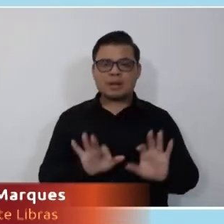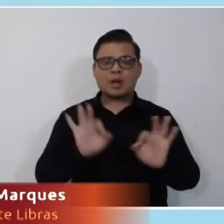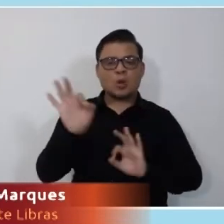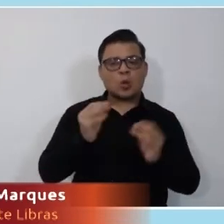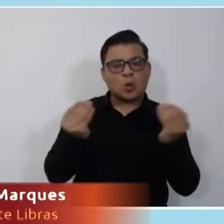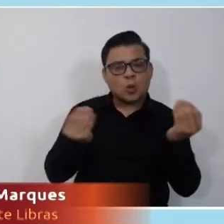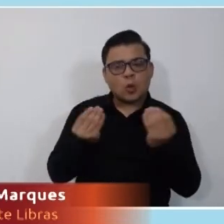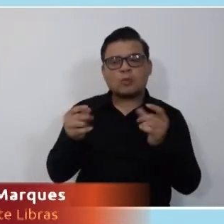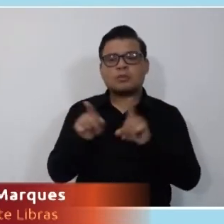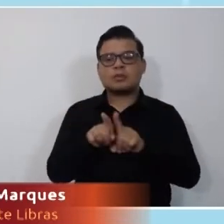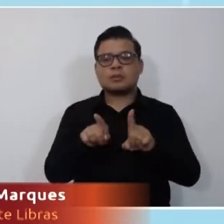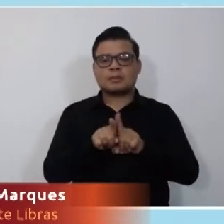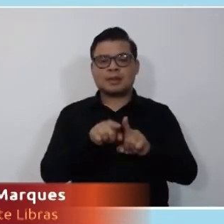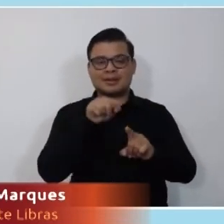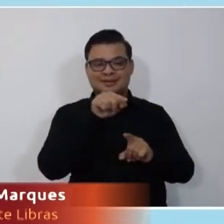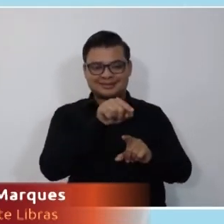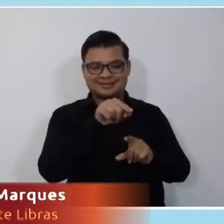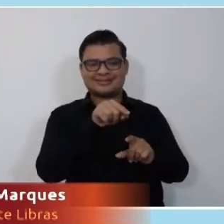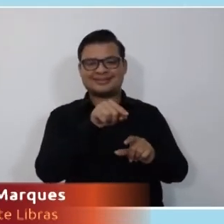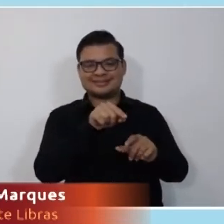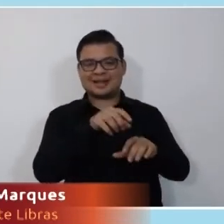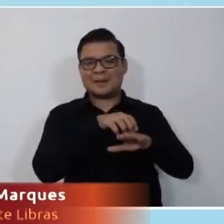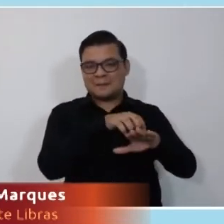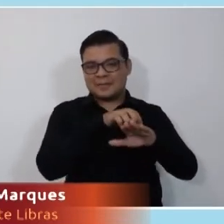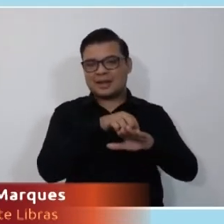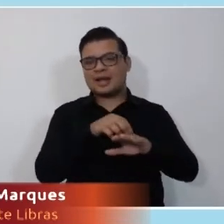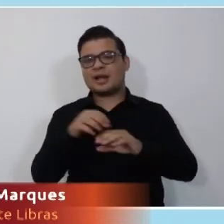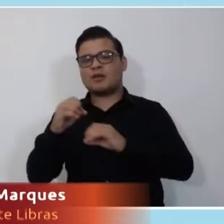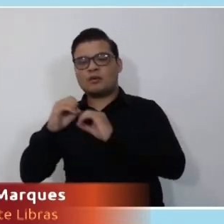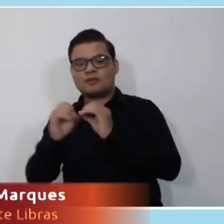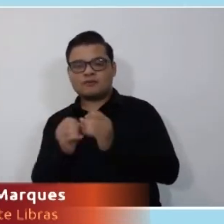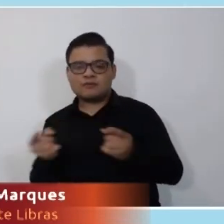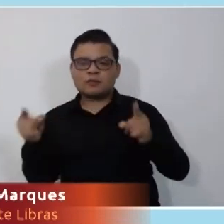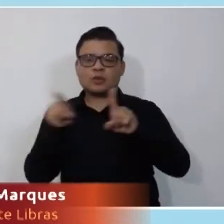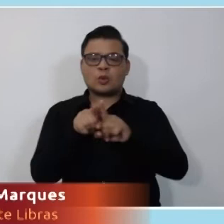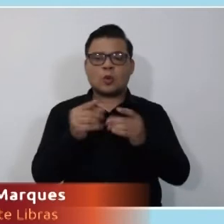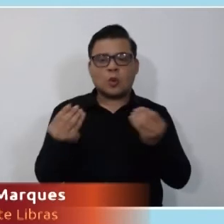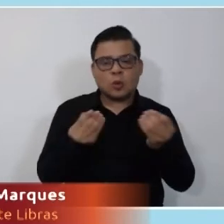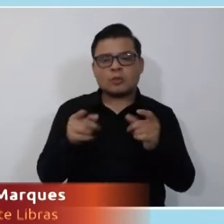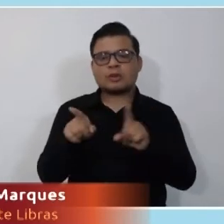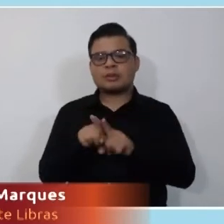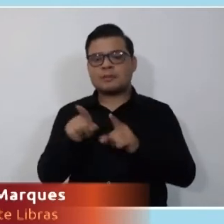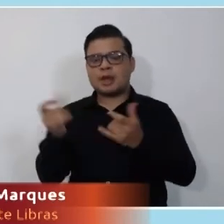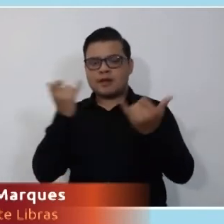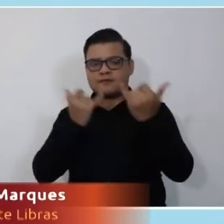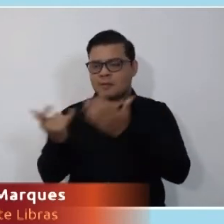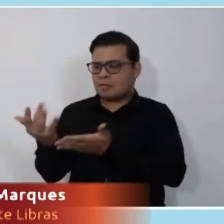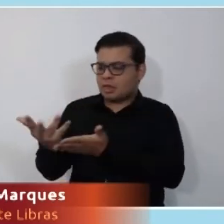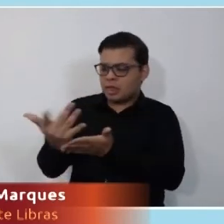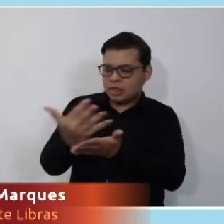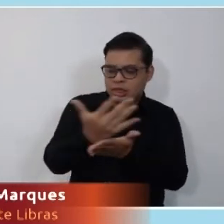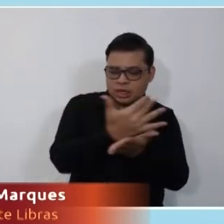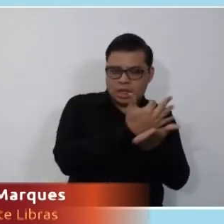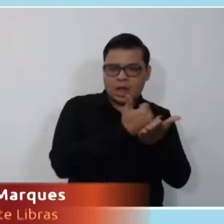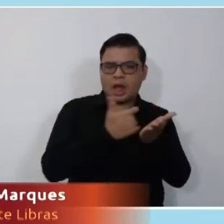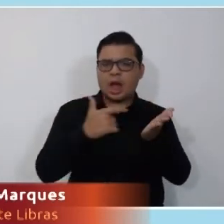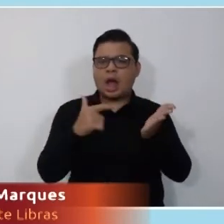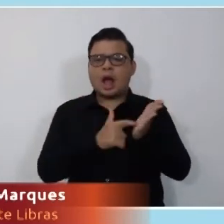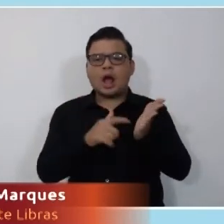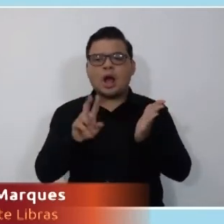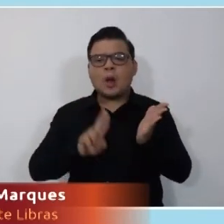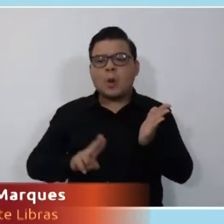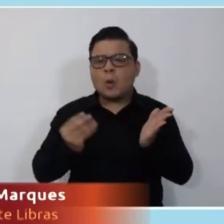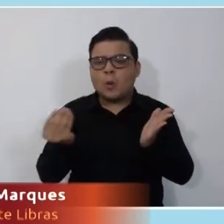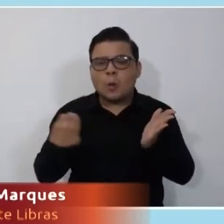UFG, também depois como esses dados vão ser compilados e de que forma que eles vão dar subsídios para que o plano de